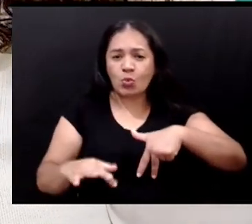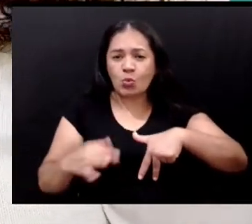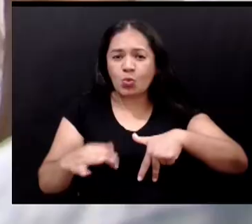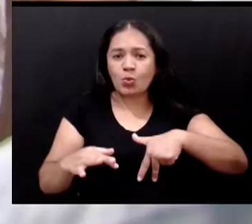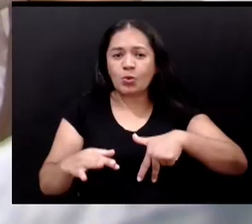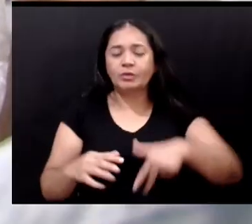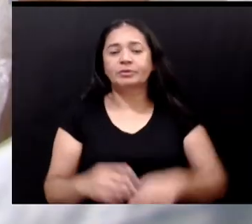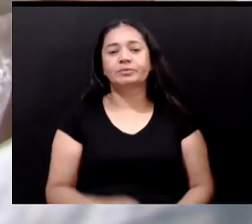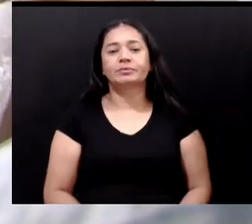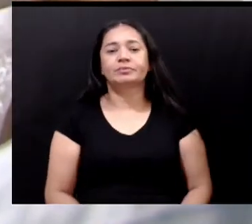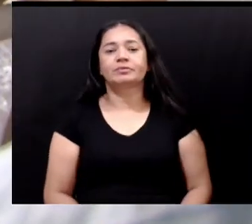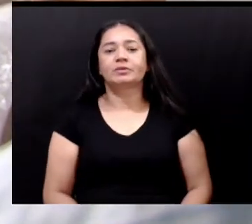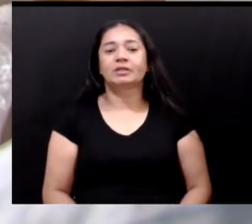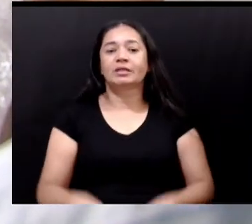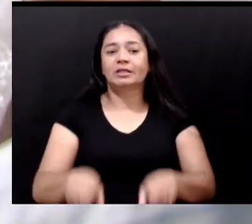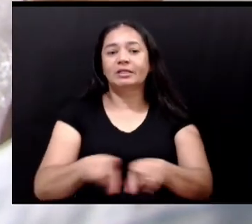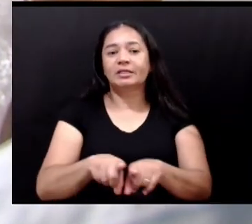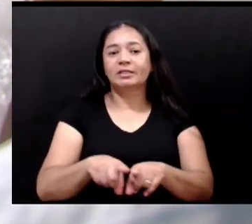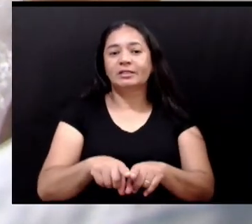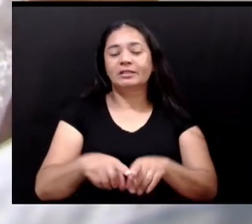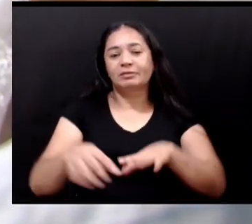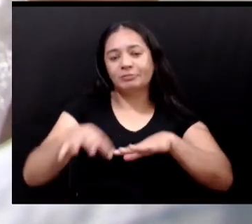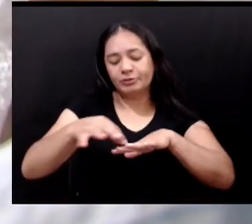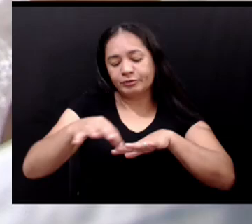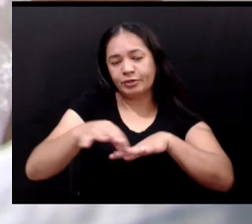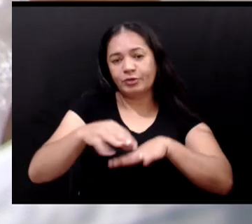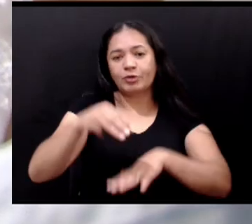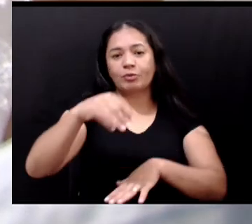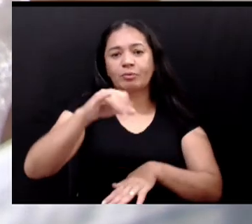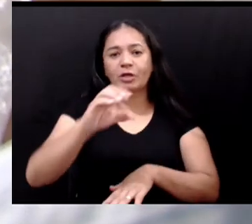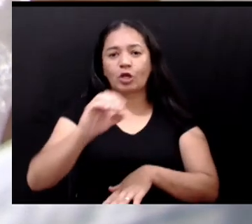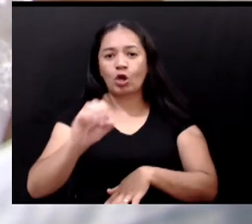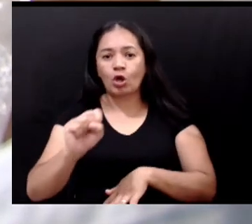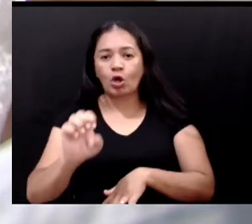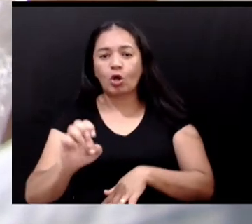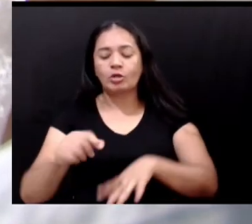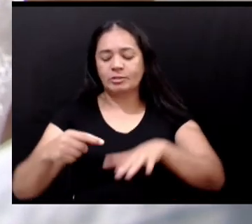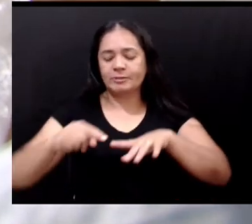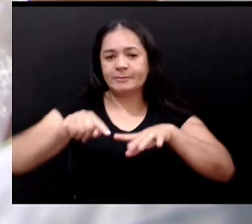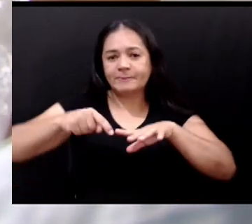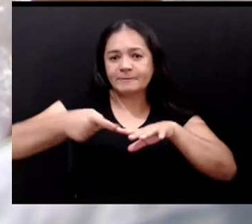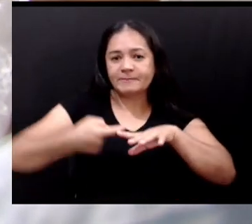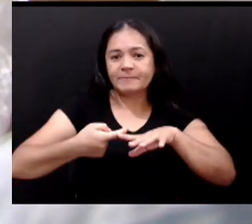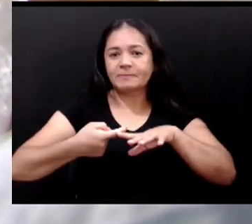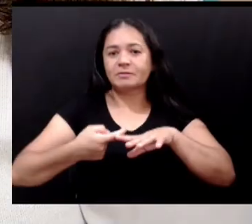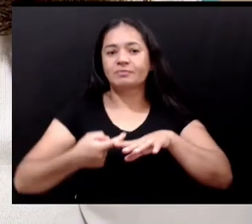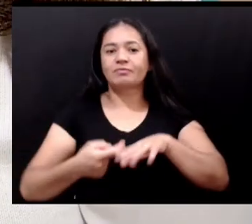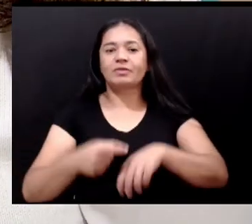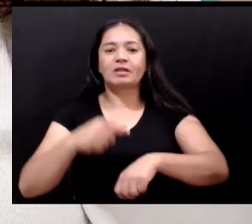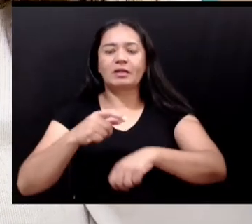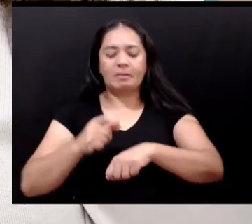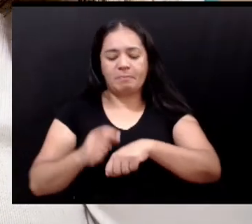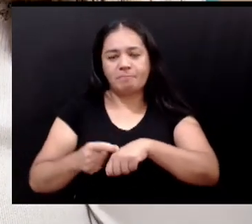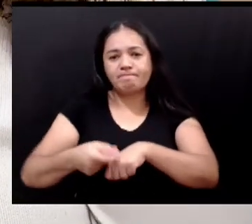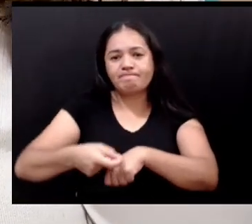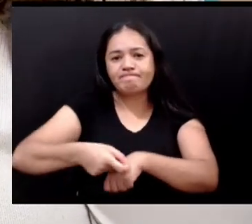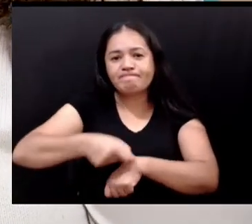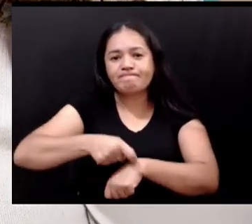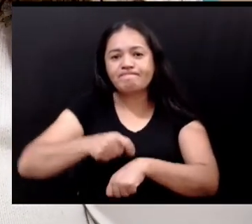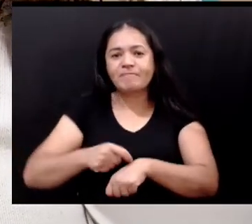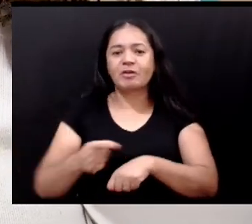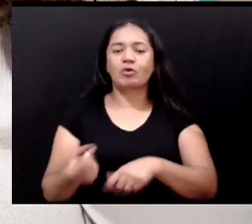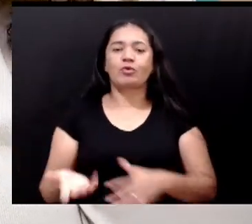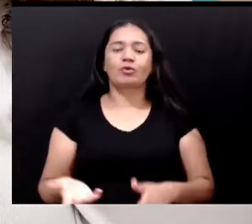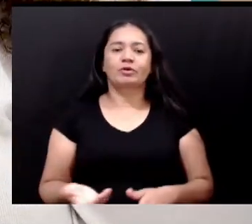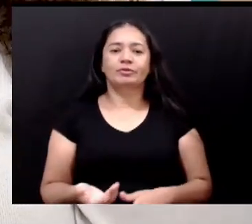na parte das unhas, onicomicosis, as unhas encravadas, verrugas plantares que acometem, né? E o